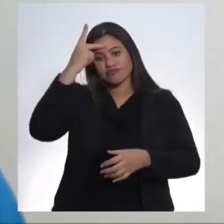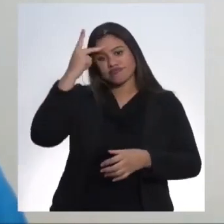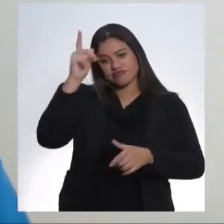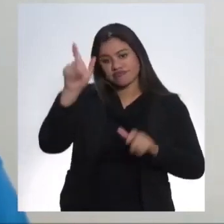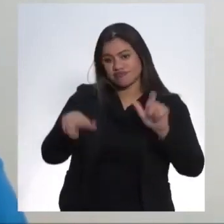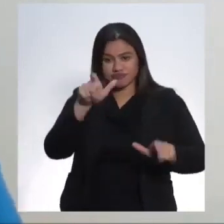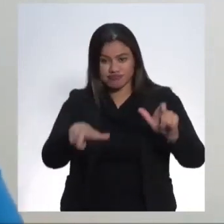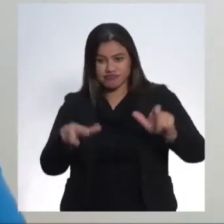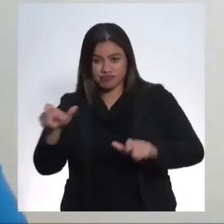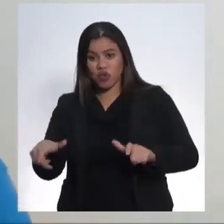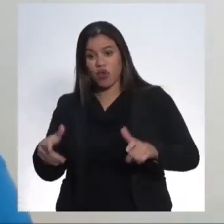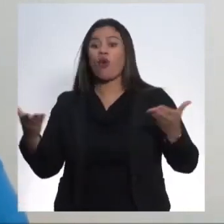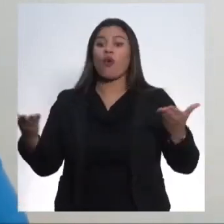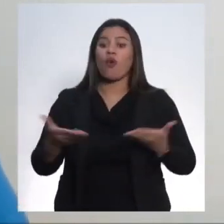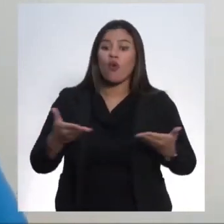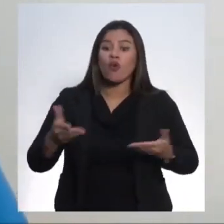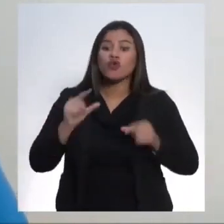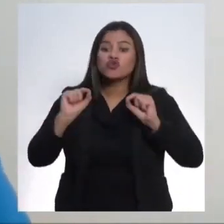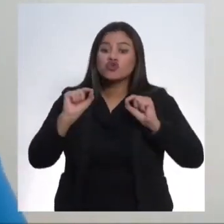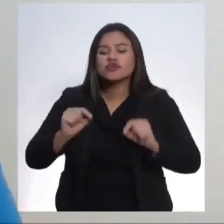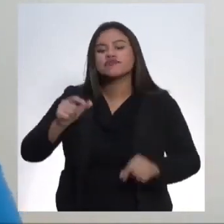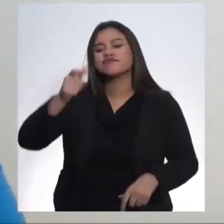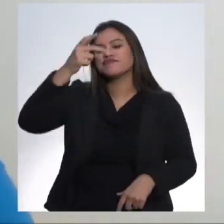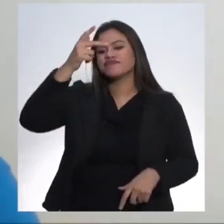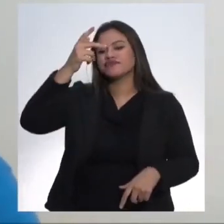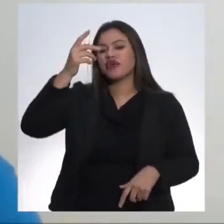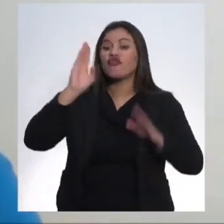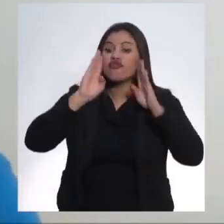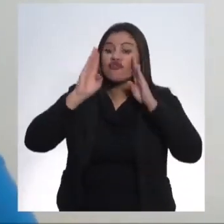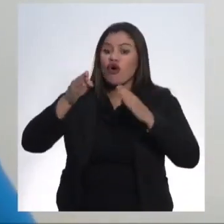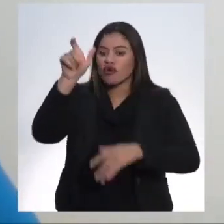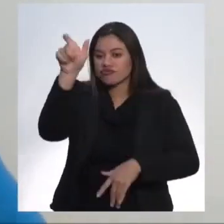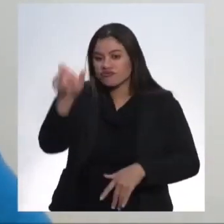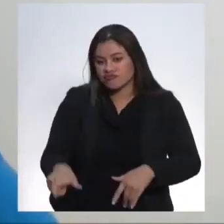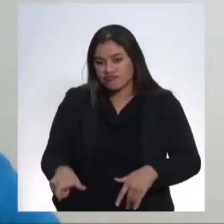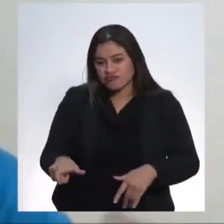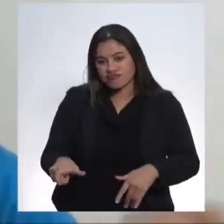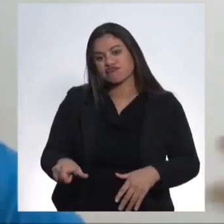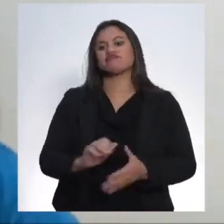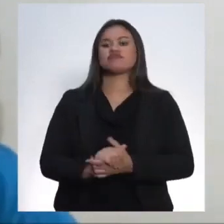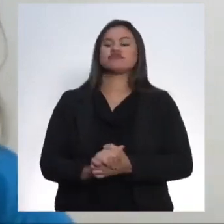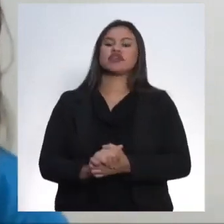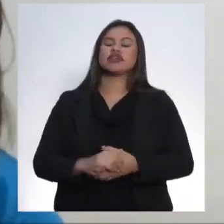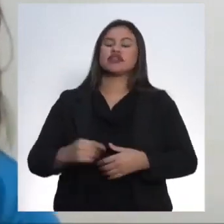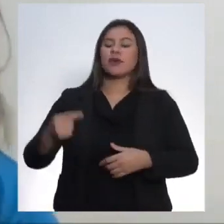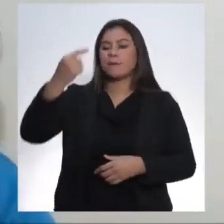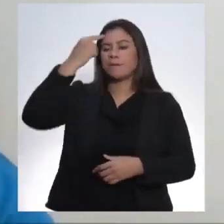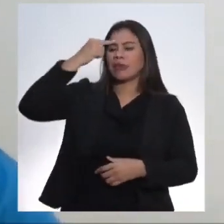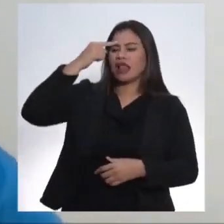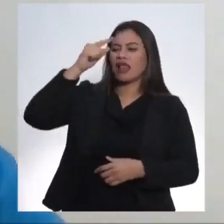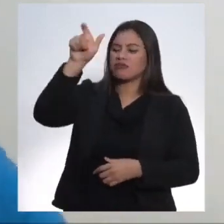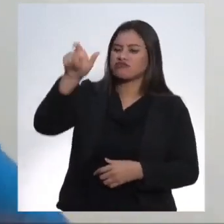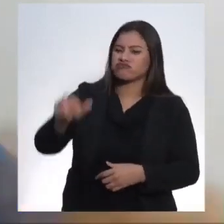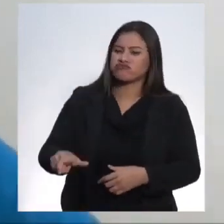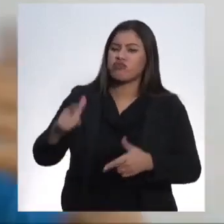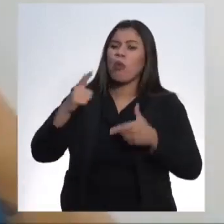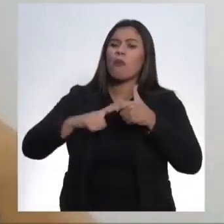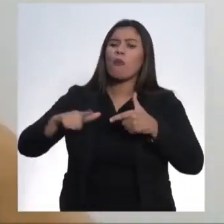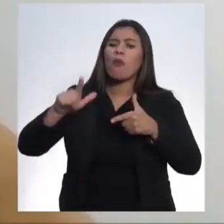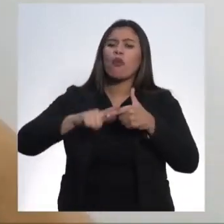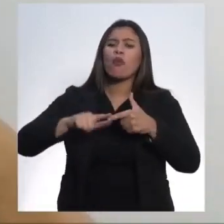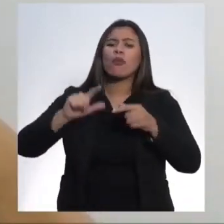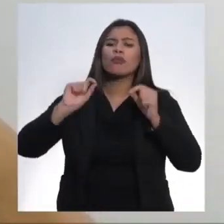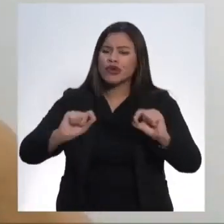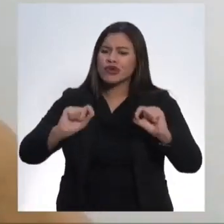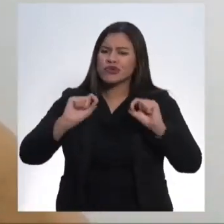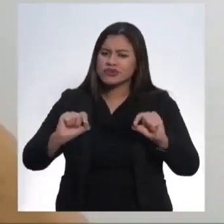etapa, a gente vai focar numa pessoa. Então, por meio da empatia, a gente levanta os problemas e esses problemas,